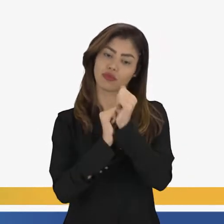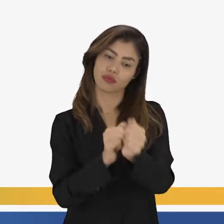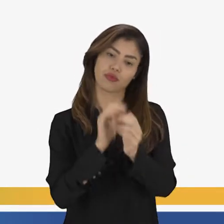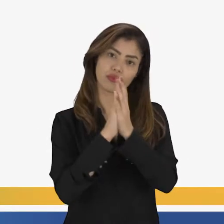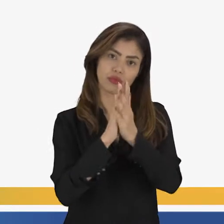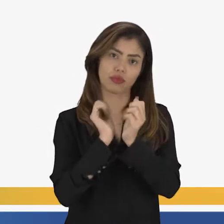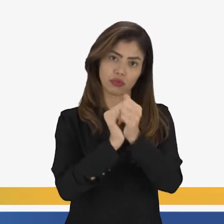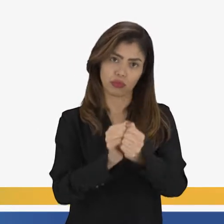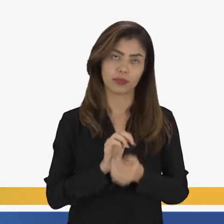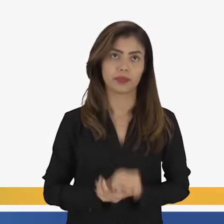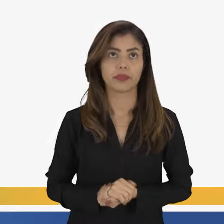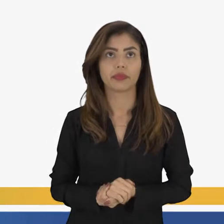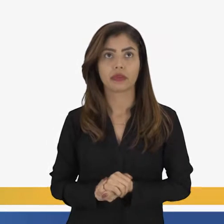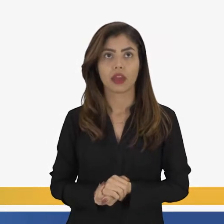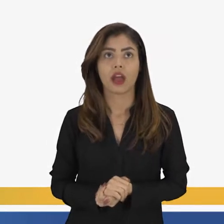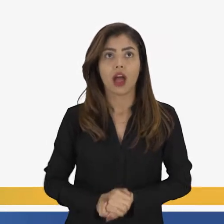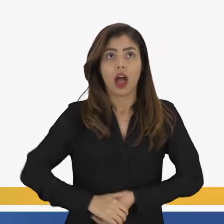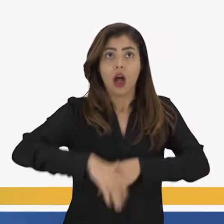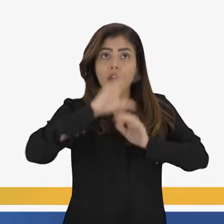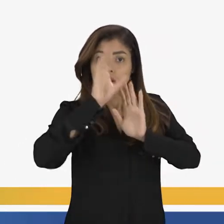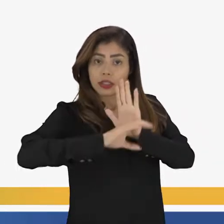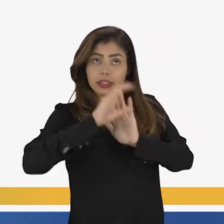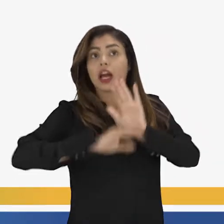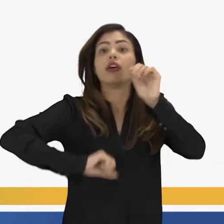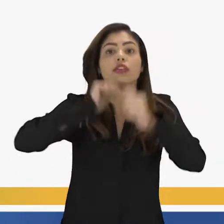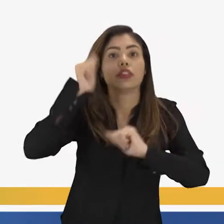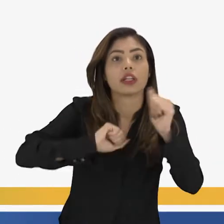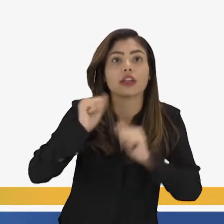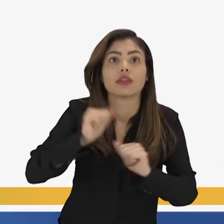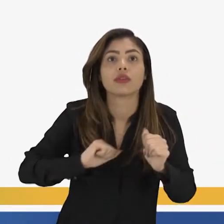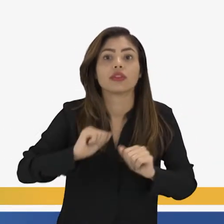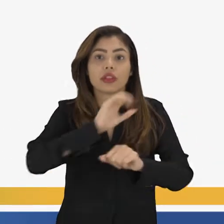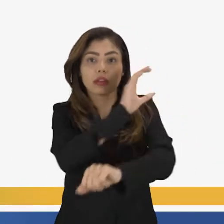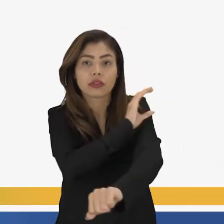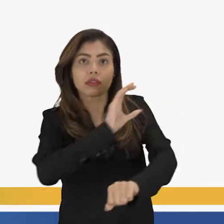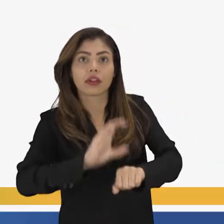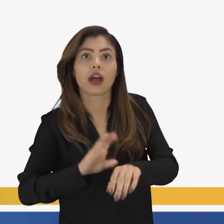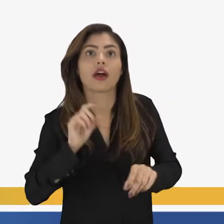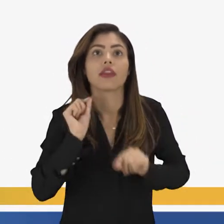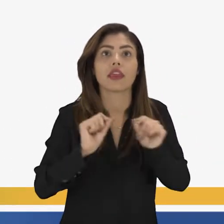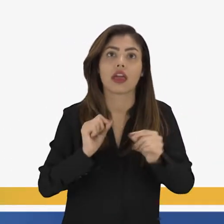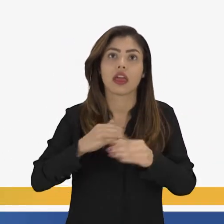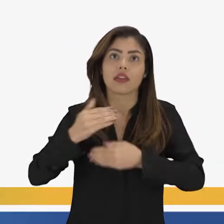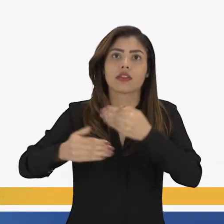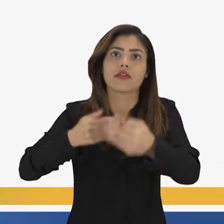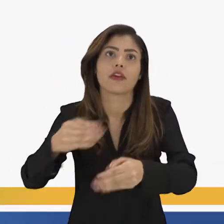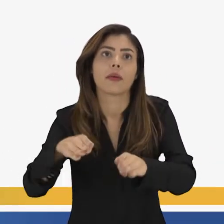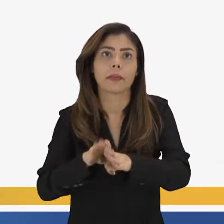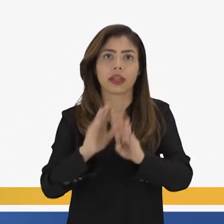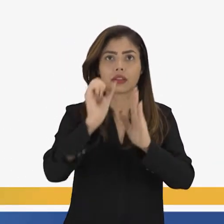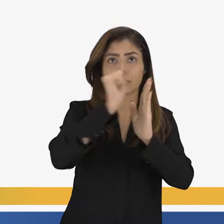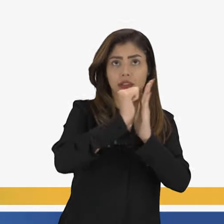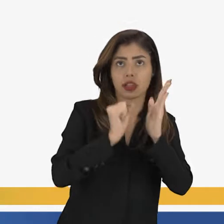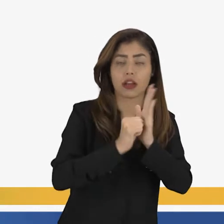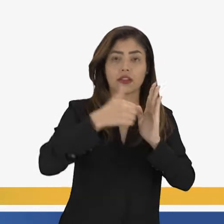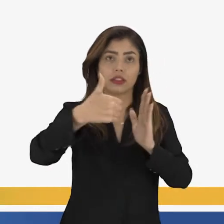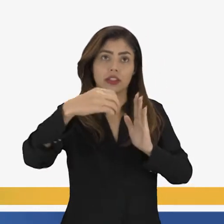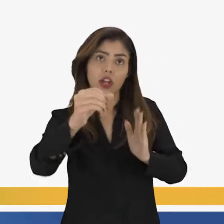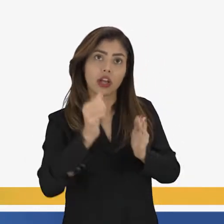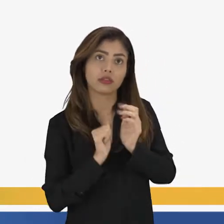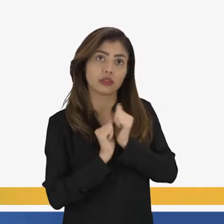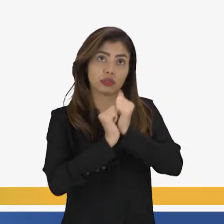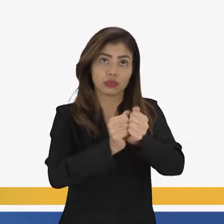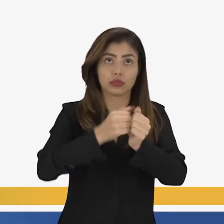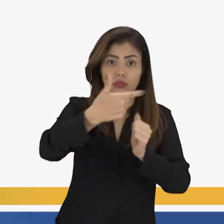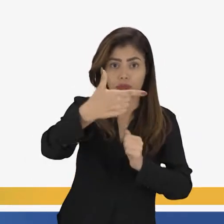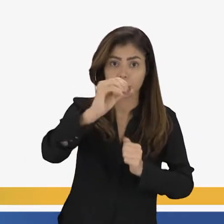aqui. Gente, esse conceito de indústria cultural, ele surgiu lá no final do século XIX, entrando no século XX, com os